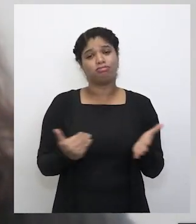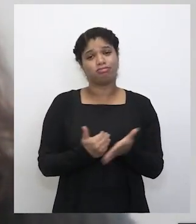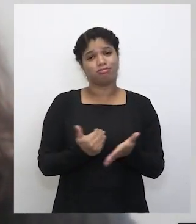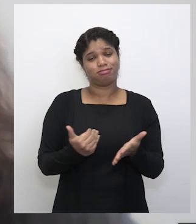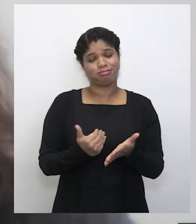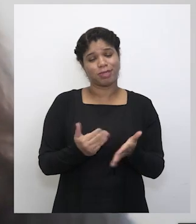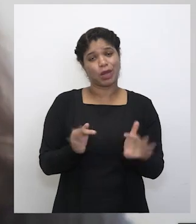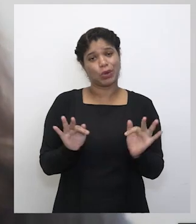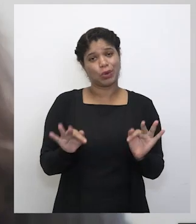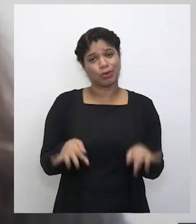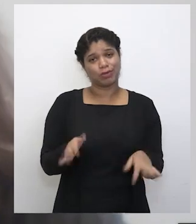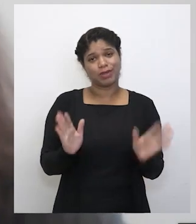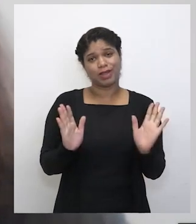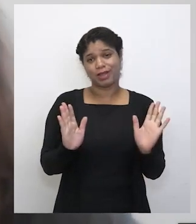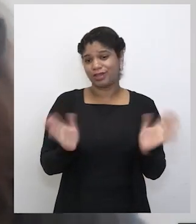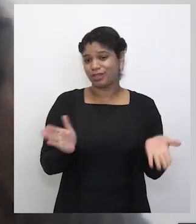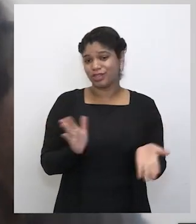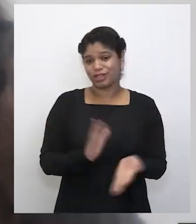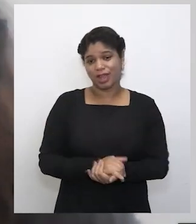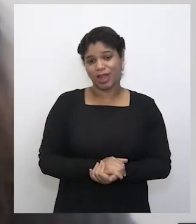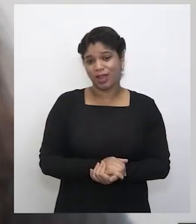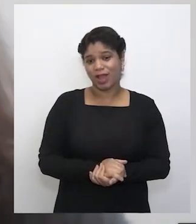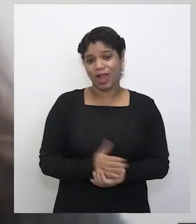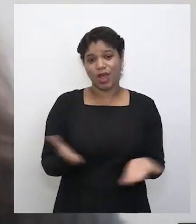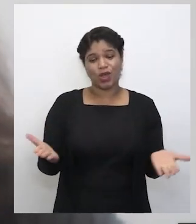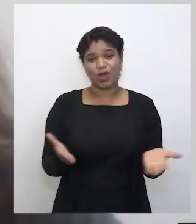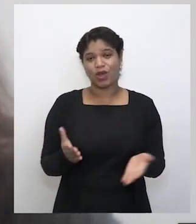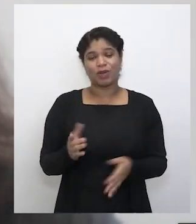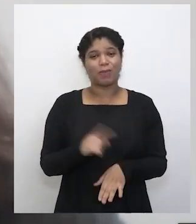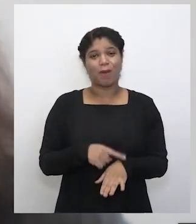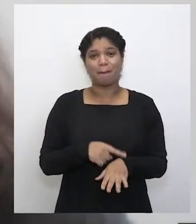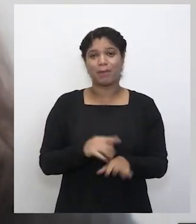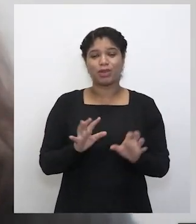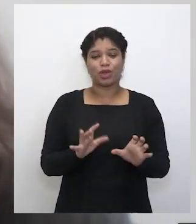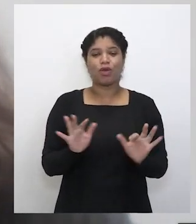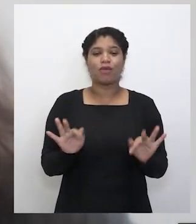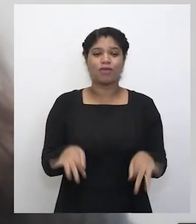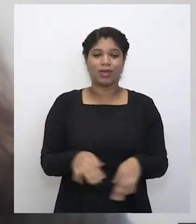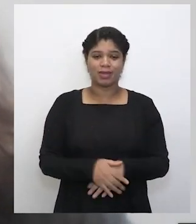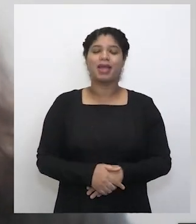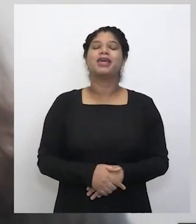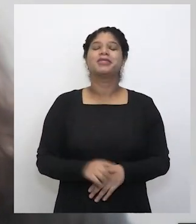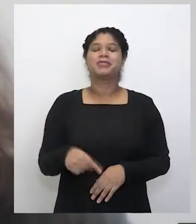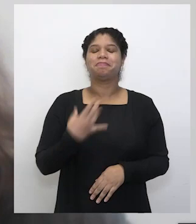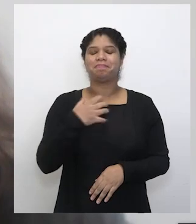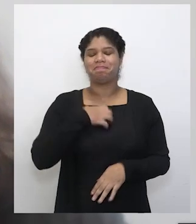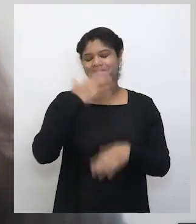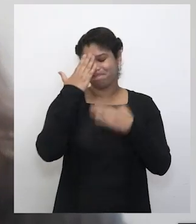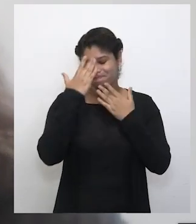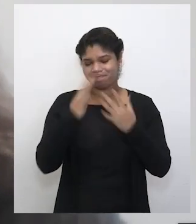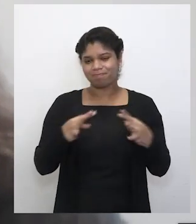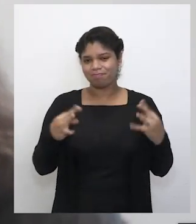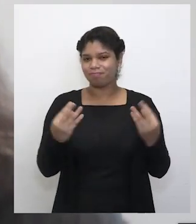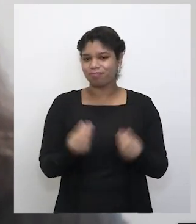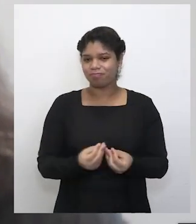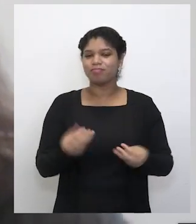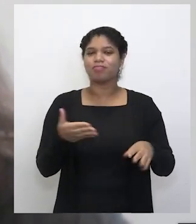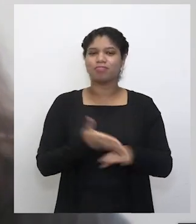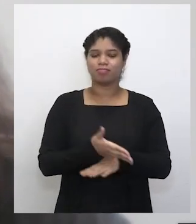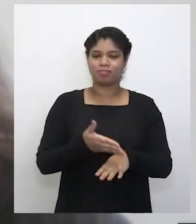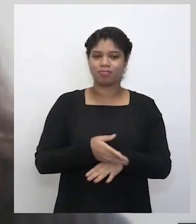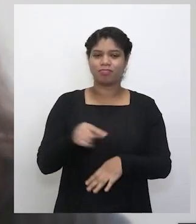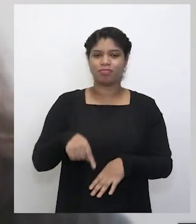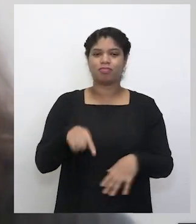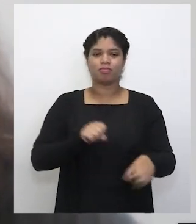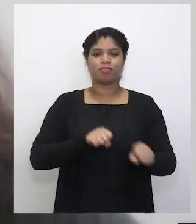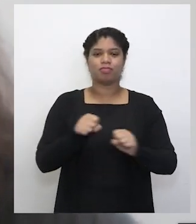né? Estamos já nos últimos momentinhos e temos muito que agradecer a todos pela a